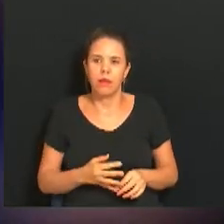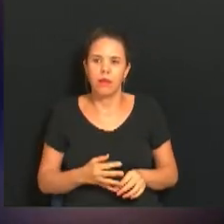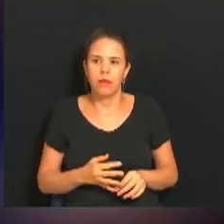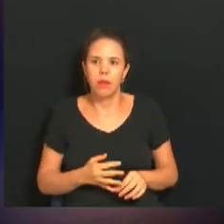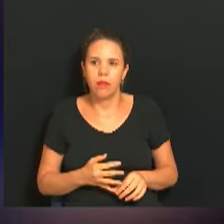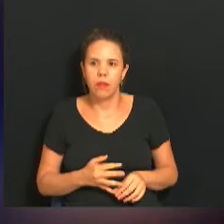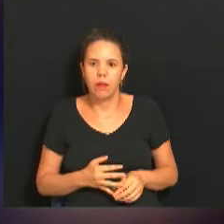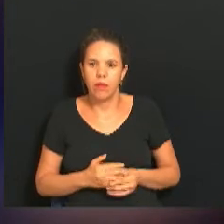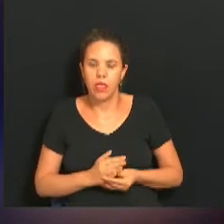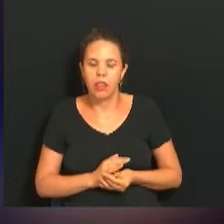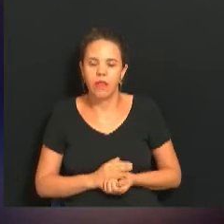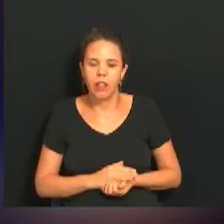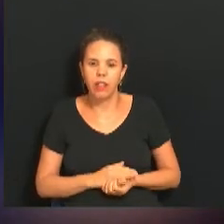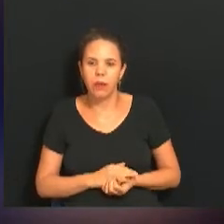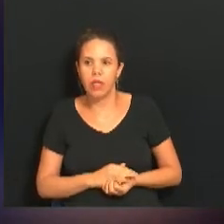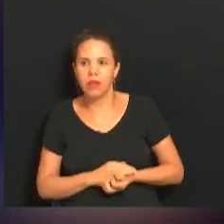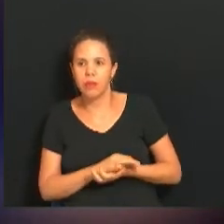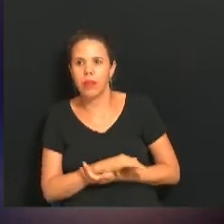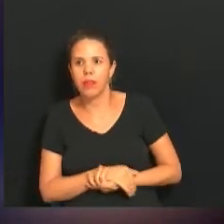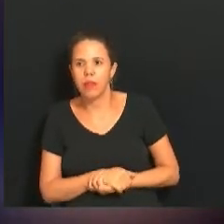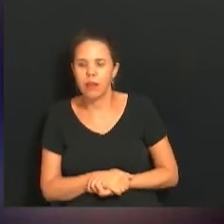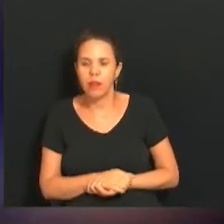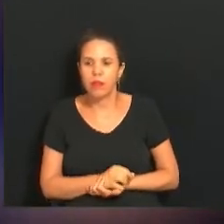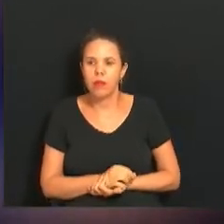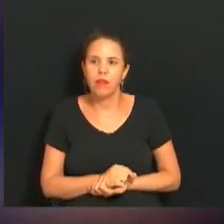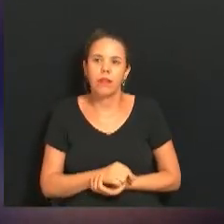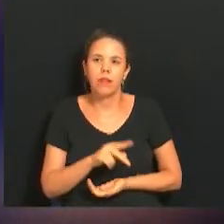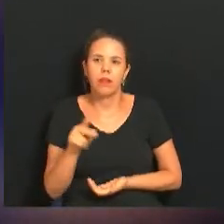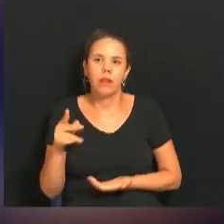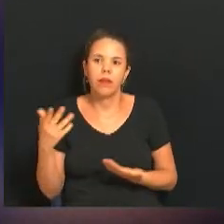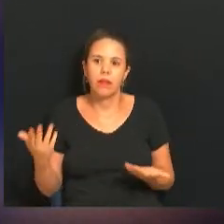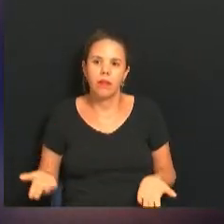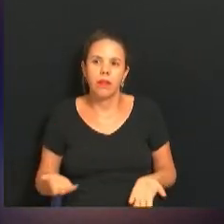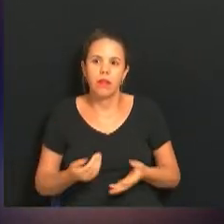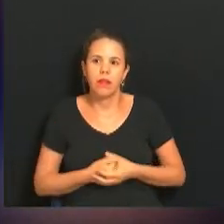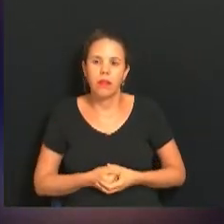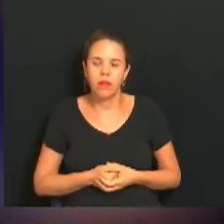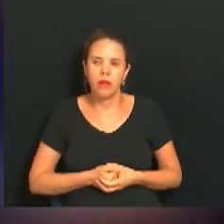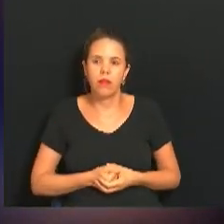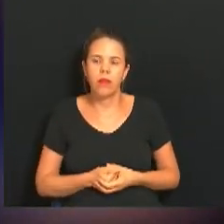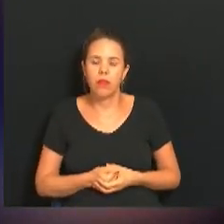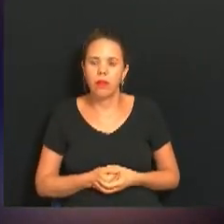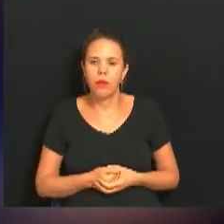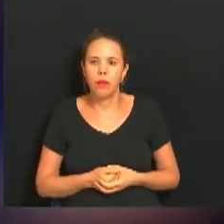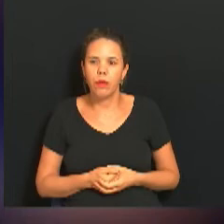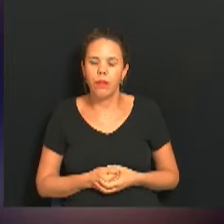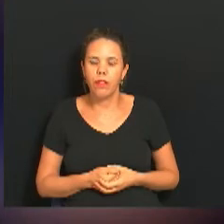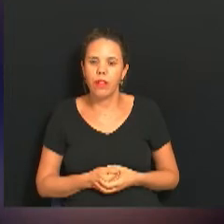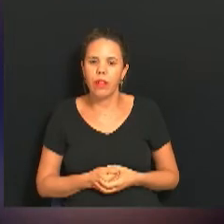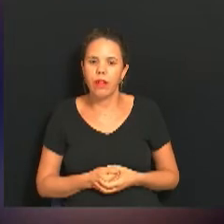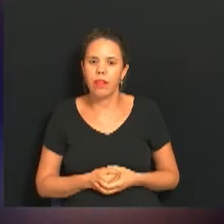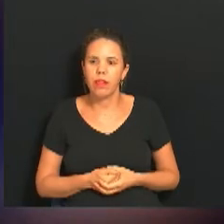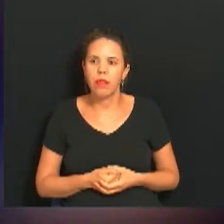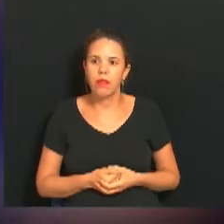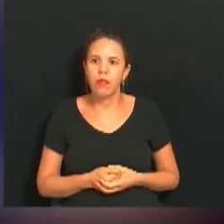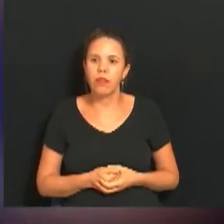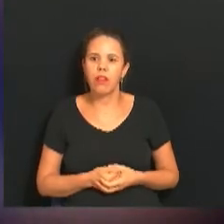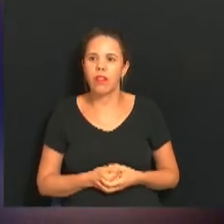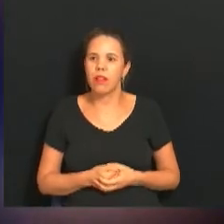enfim. E aí, presidente, eu também, inclusive, também solicitei